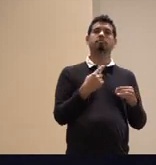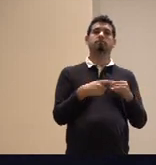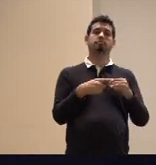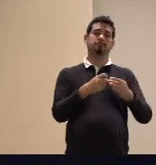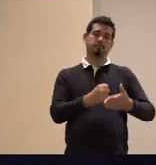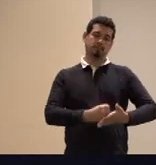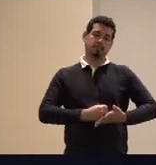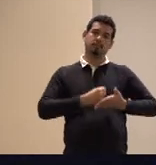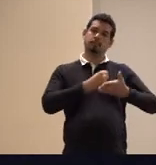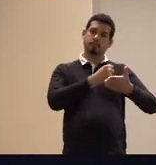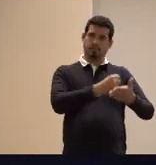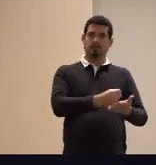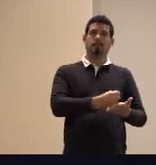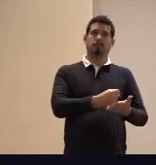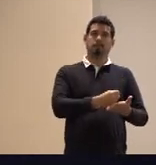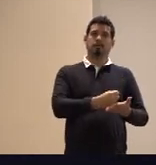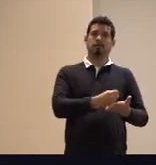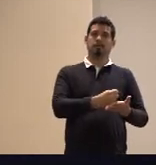auxiliaram